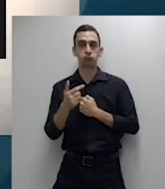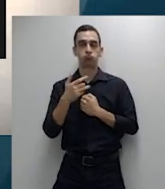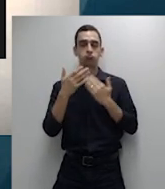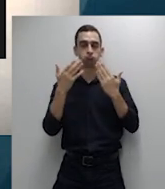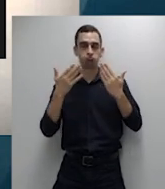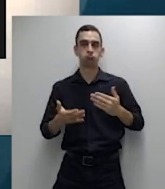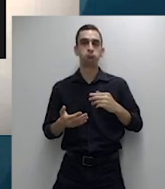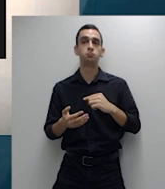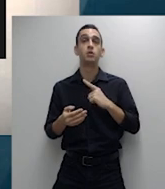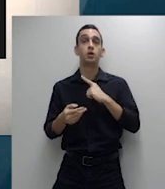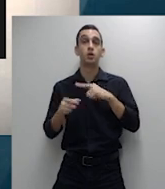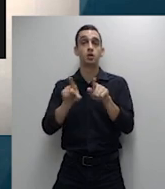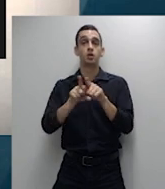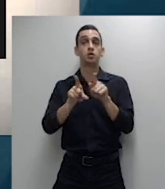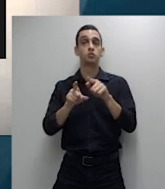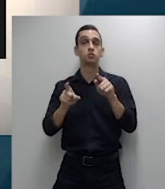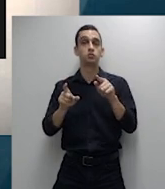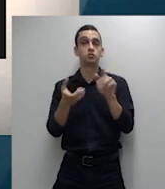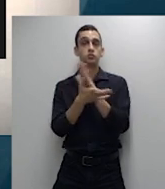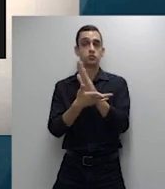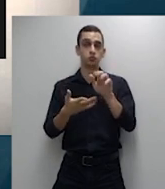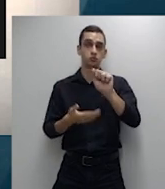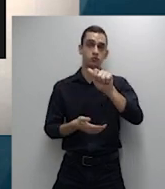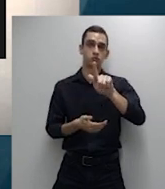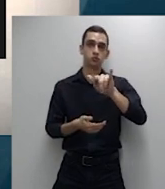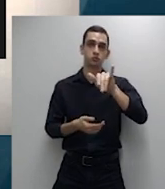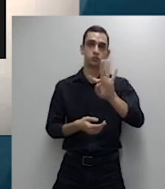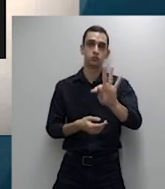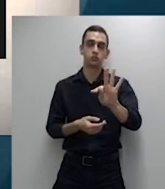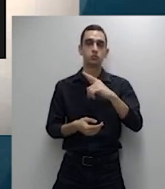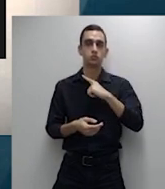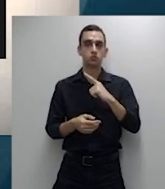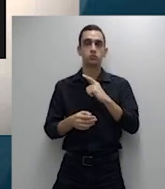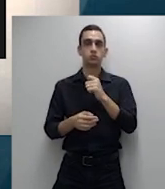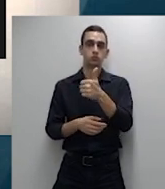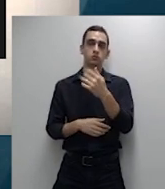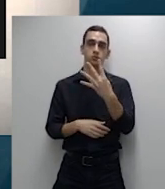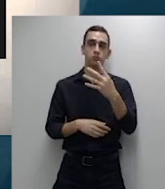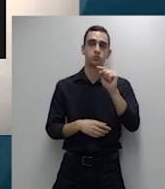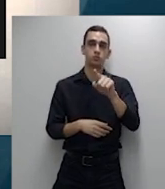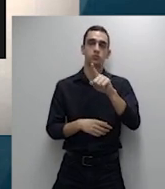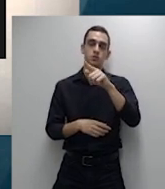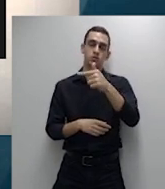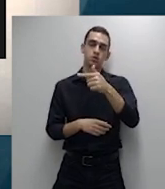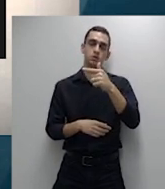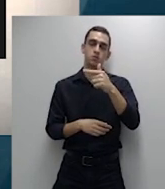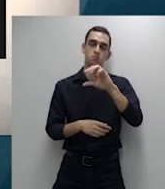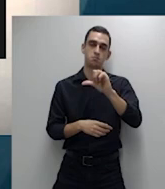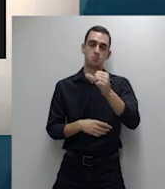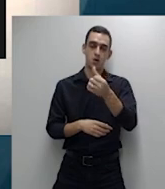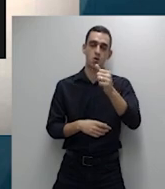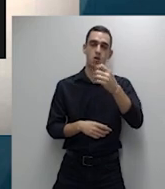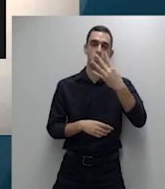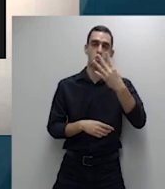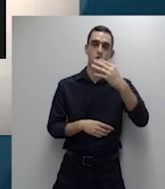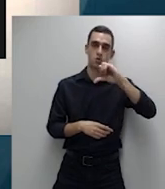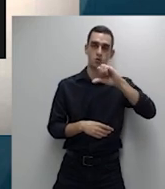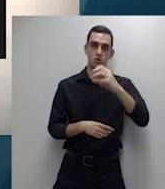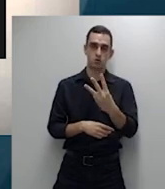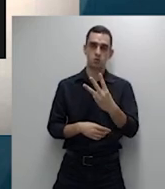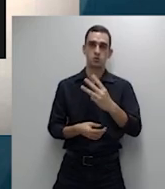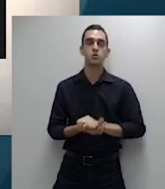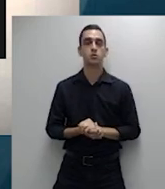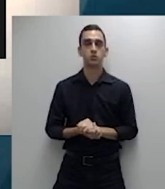906e os agravos internos no aresp 1479 463 de preferência de julgamentos em